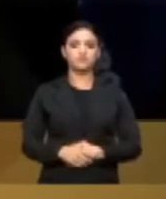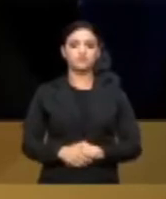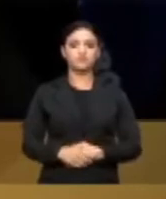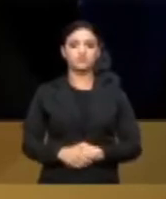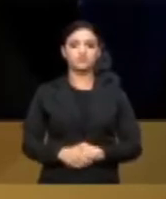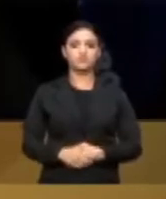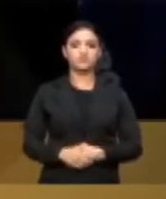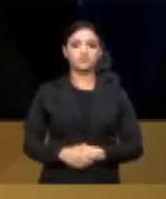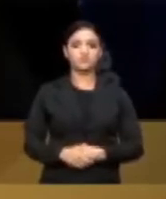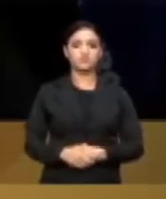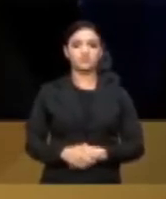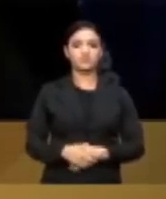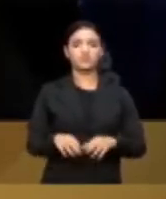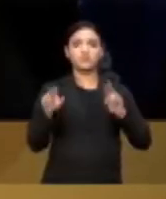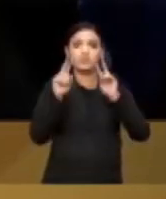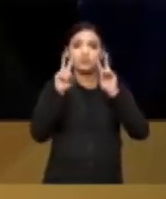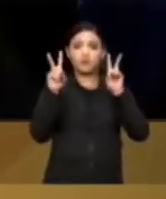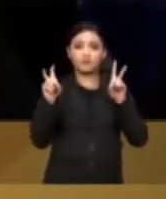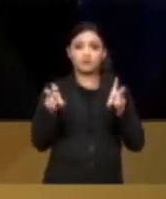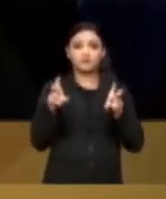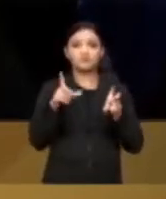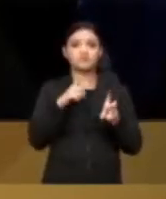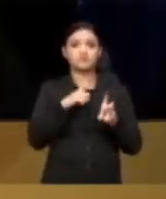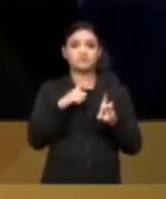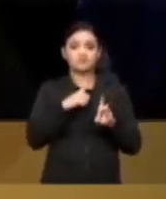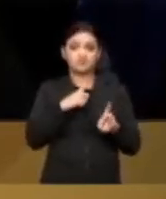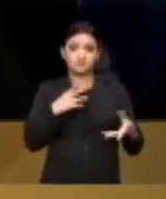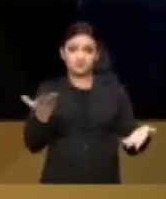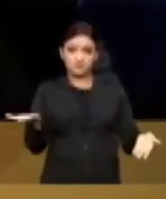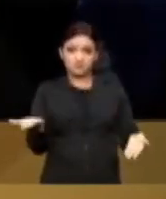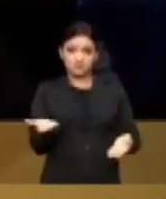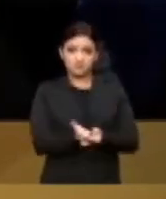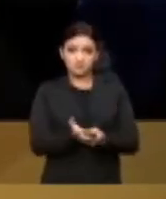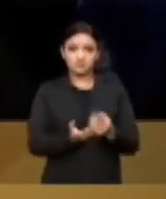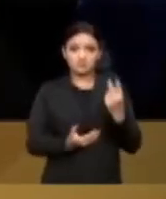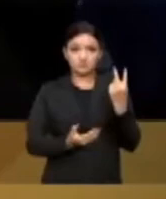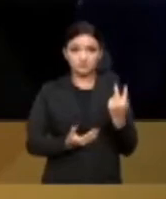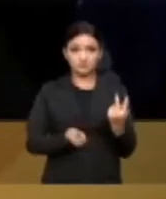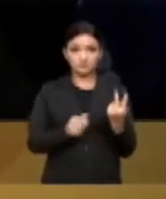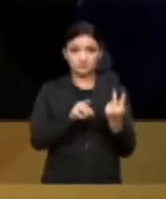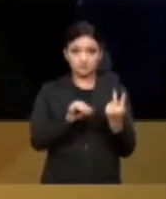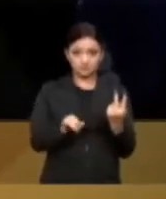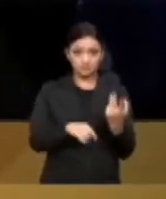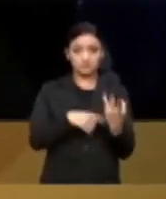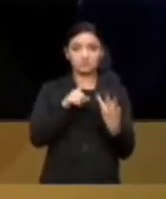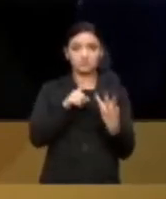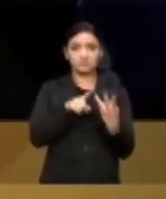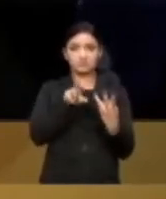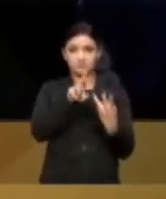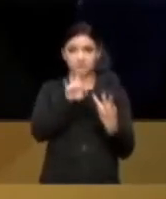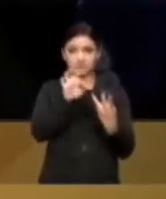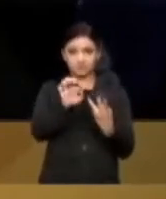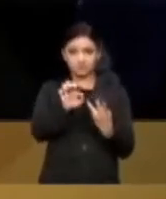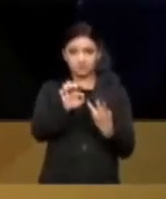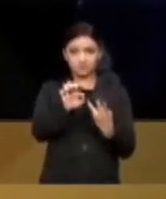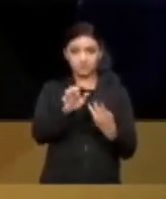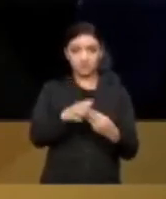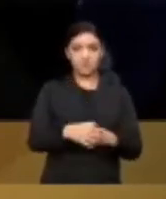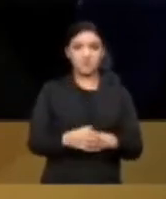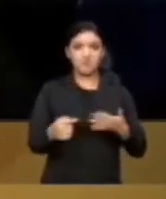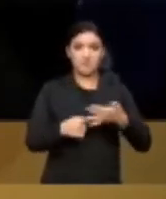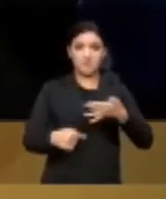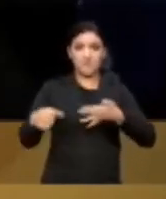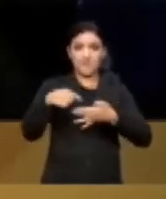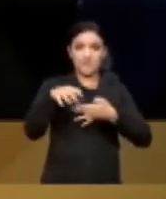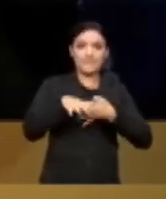conjunto das ações diretas de inconstitucionalidade e no recurso extraordinário com